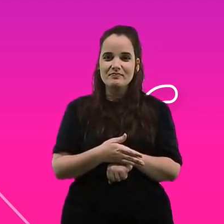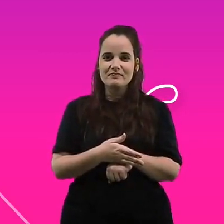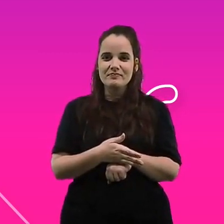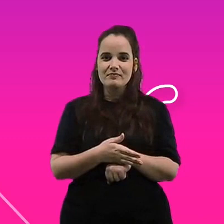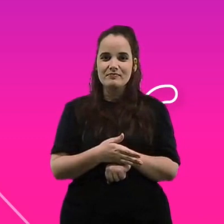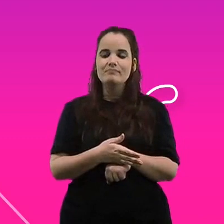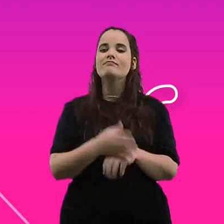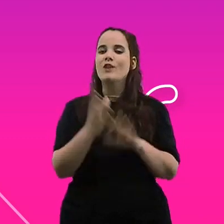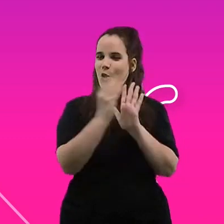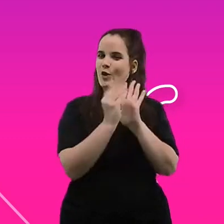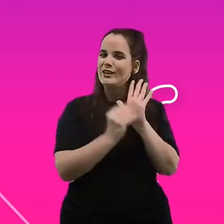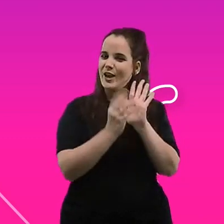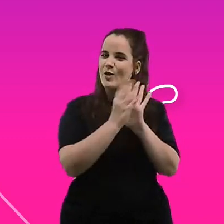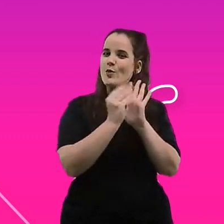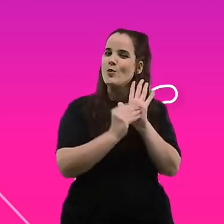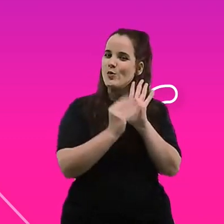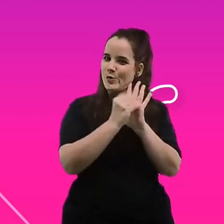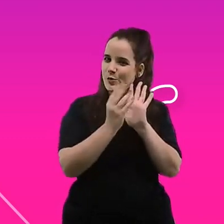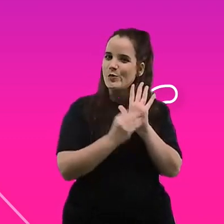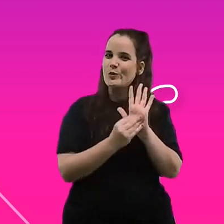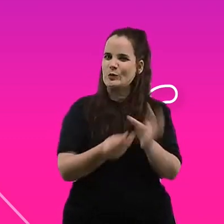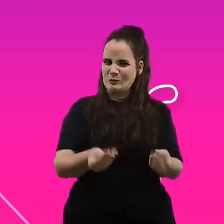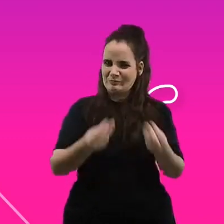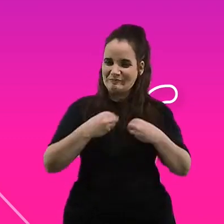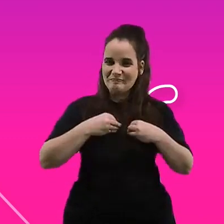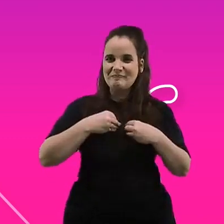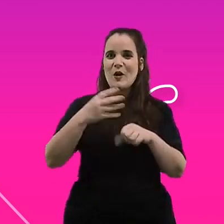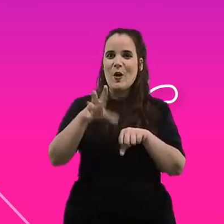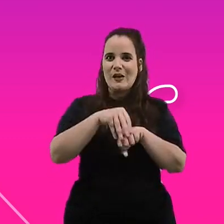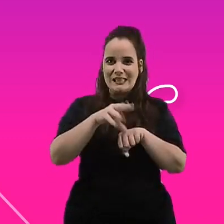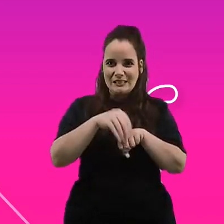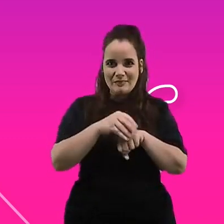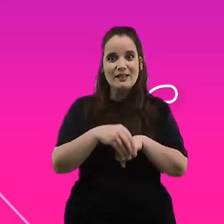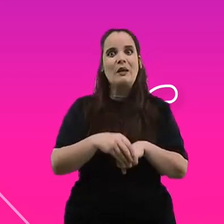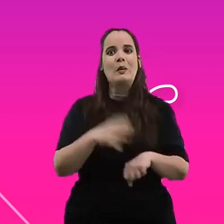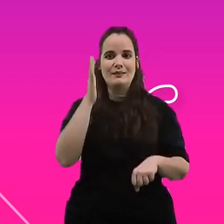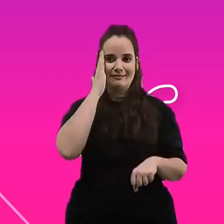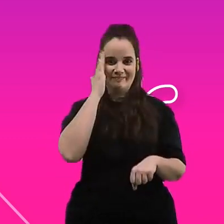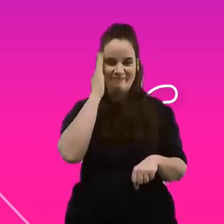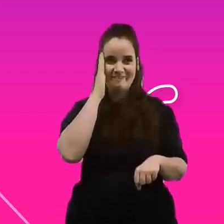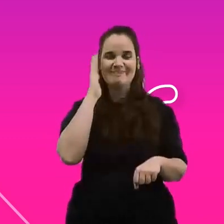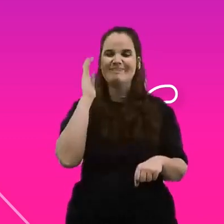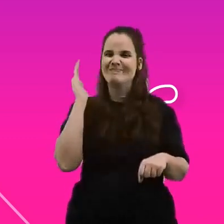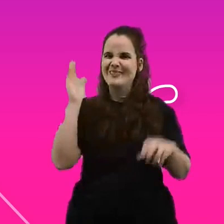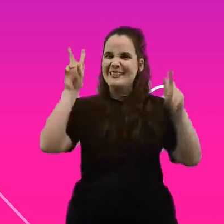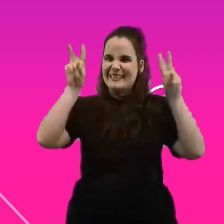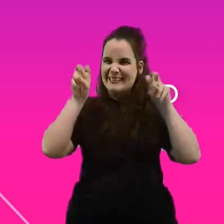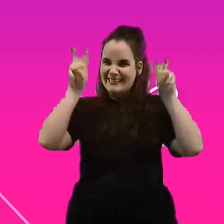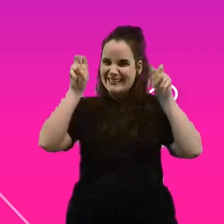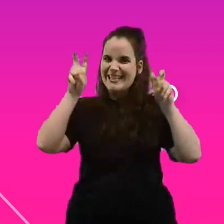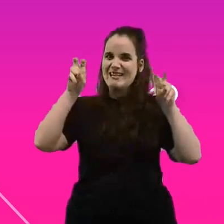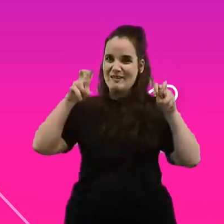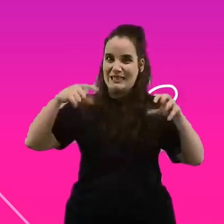conteúdo para a gente aprender mais sobre isso. Eu sei que o tema é super caro para o Social Good Brasil, então acho que a gente